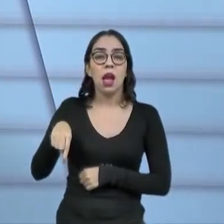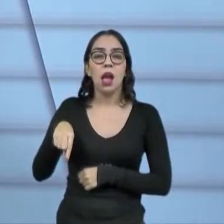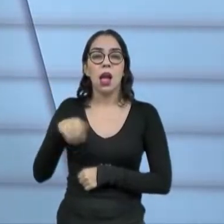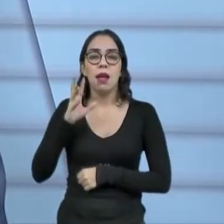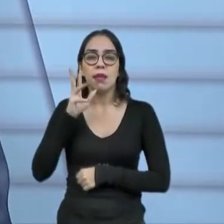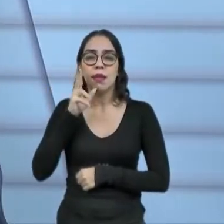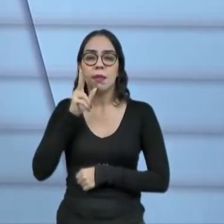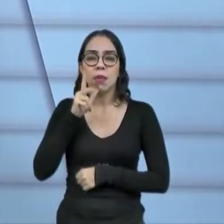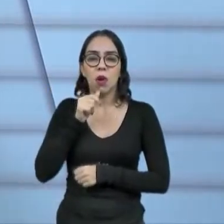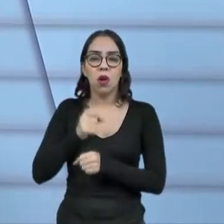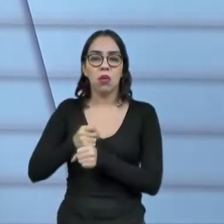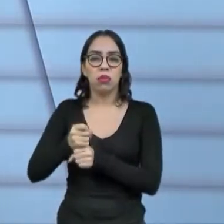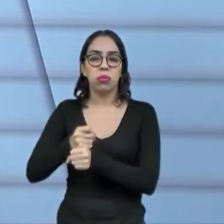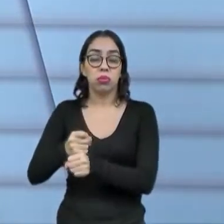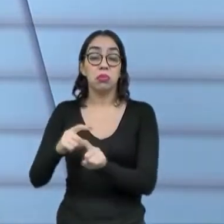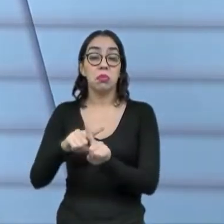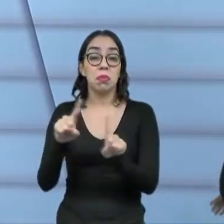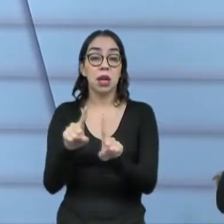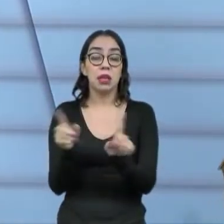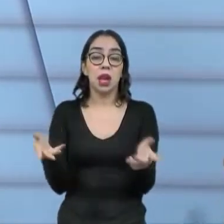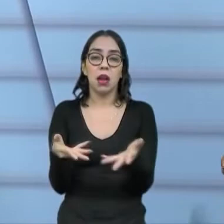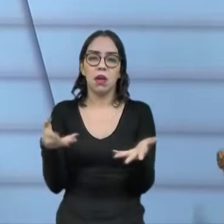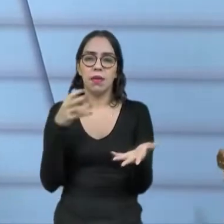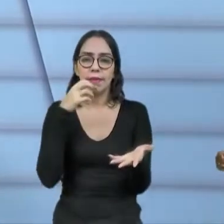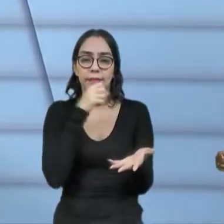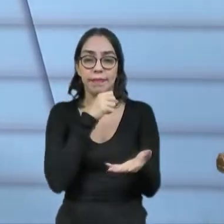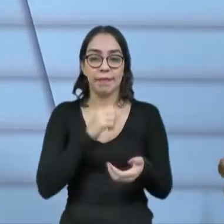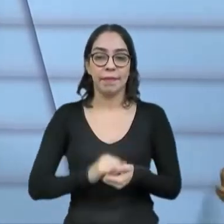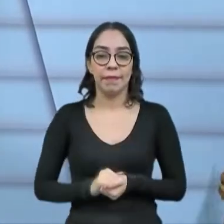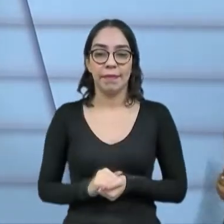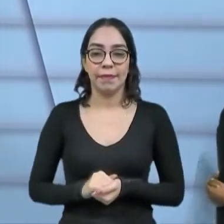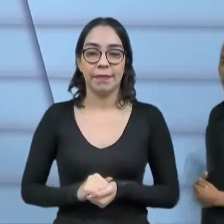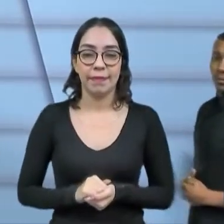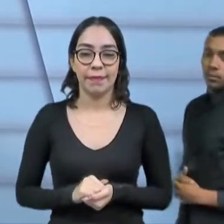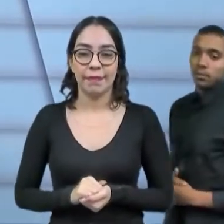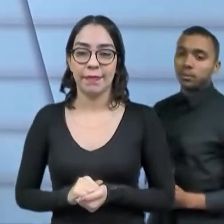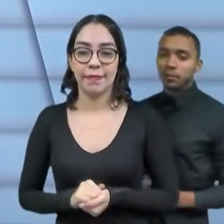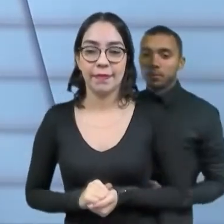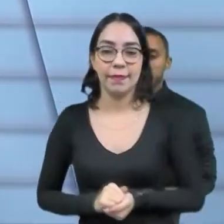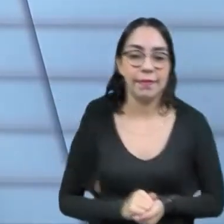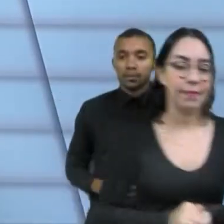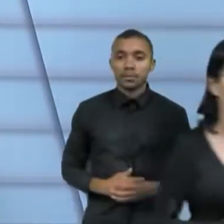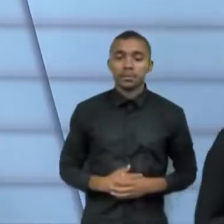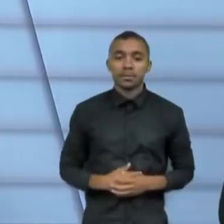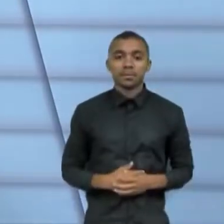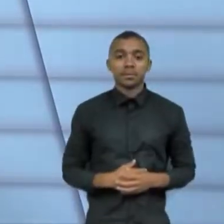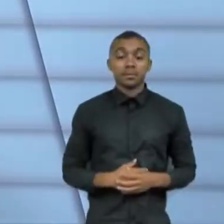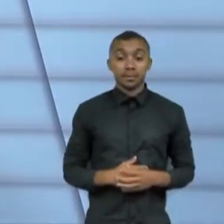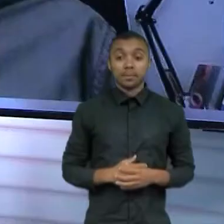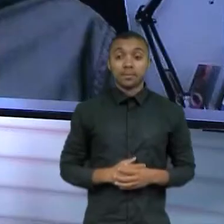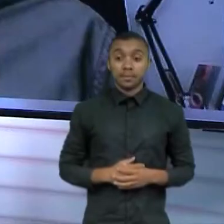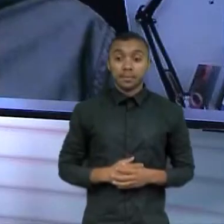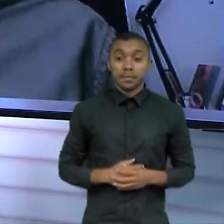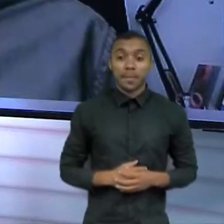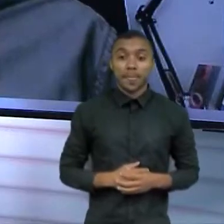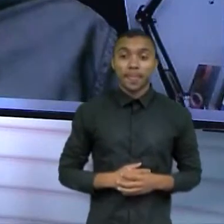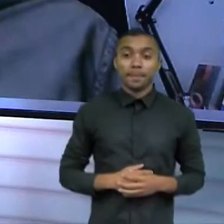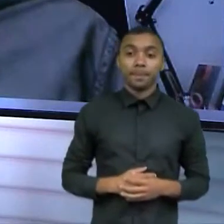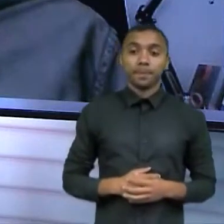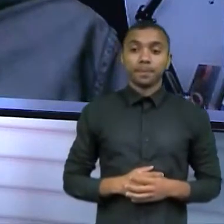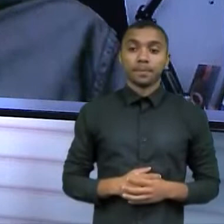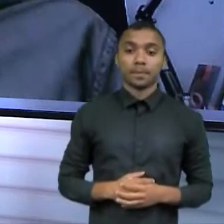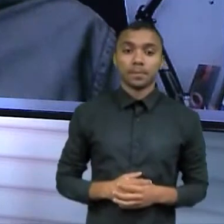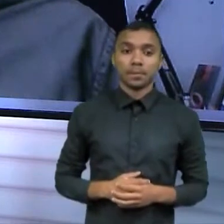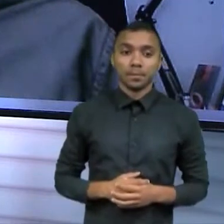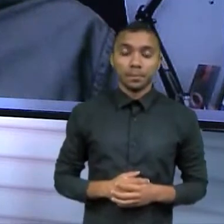Mas neste caso... Exato. Né? Neste caso, o tempo vai ser para o Greenwich. Se você